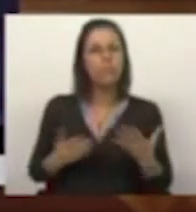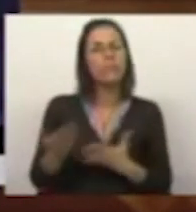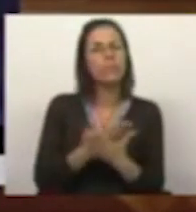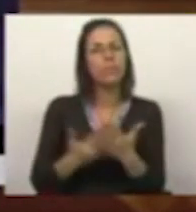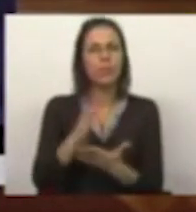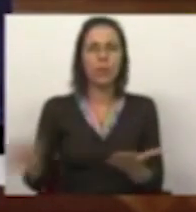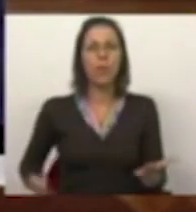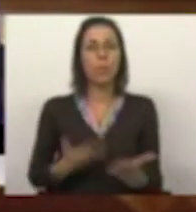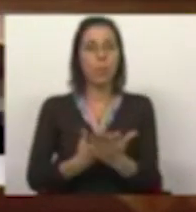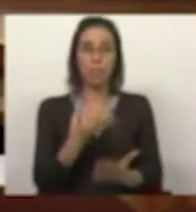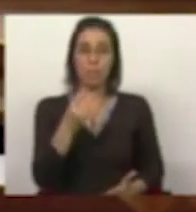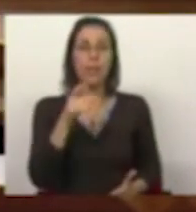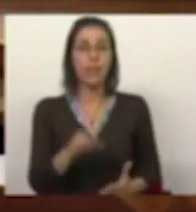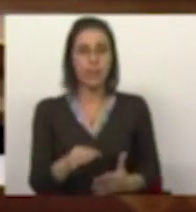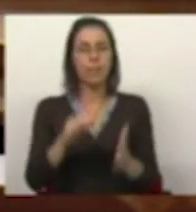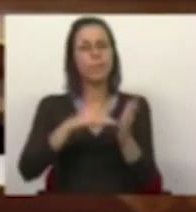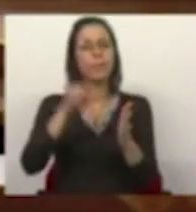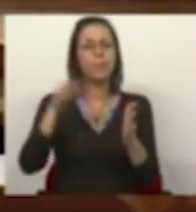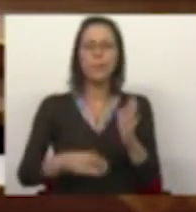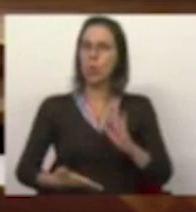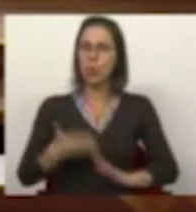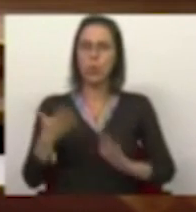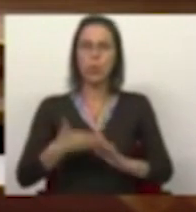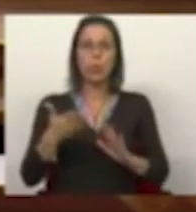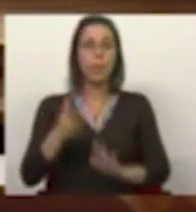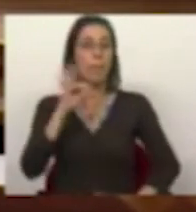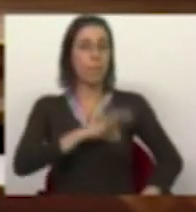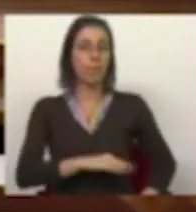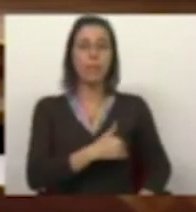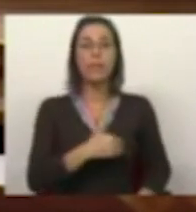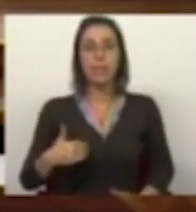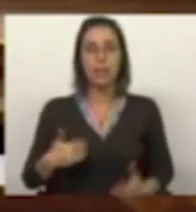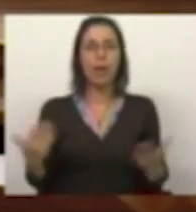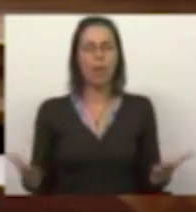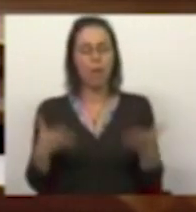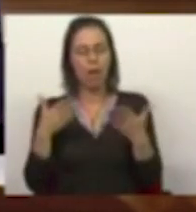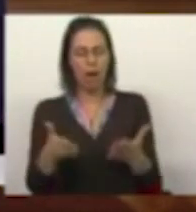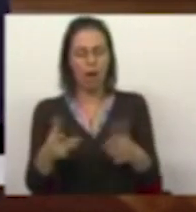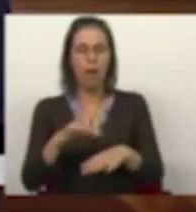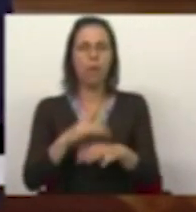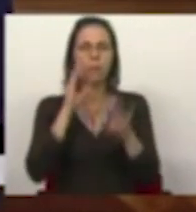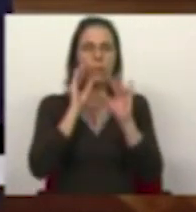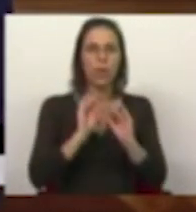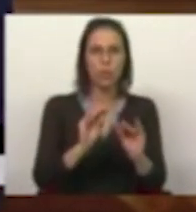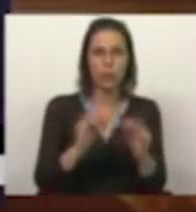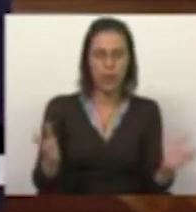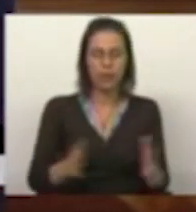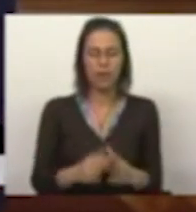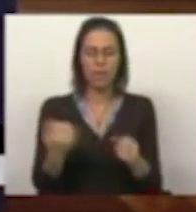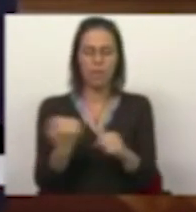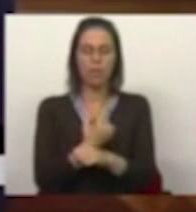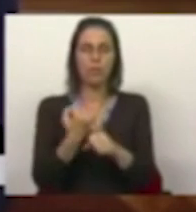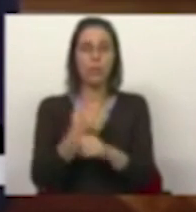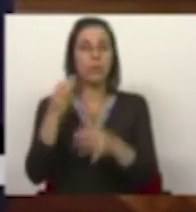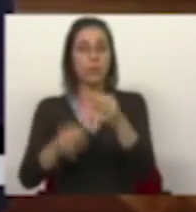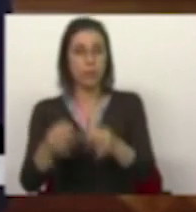com as propostas do PCP para a contratação urgente de profissionais de saúde, de auxiliares da ação educativa, de